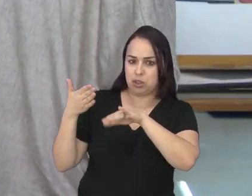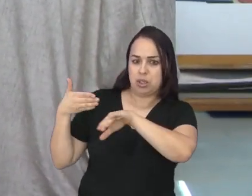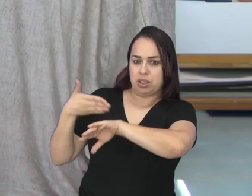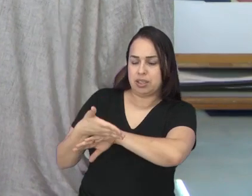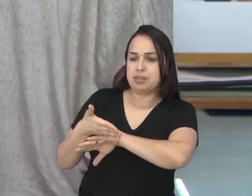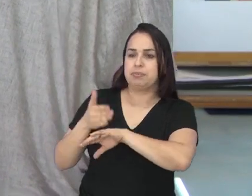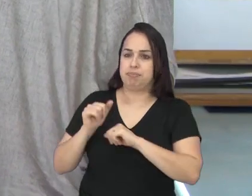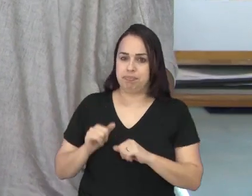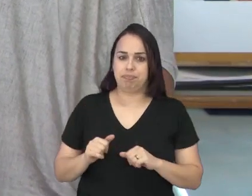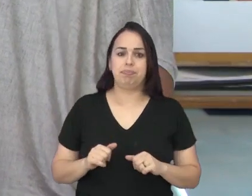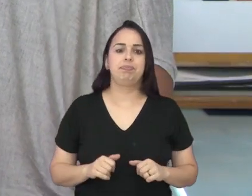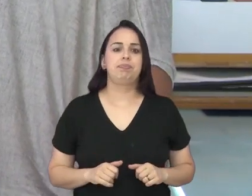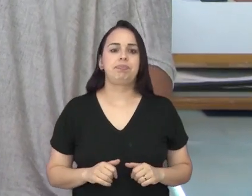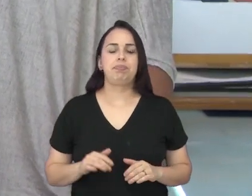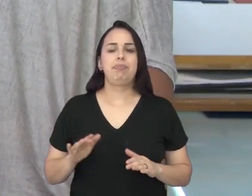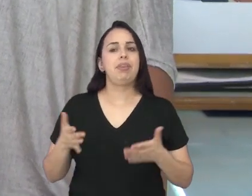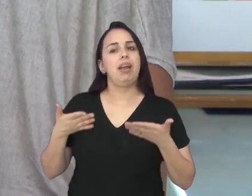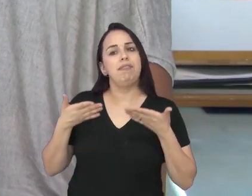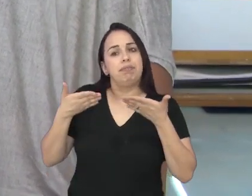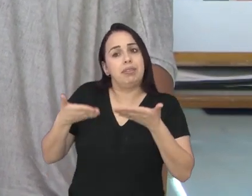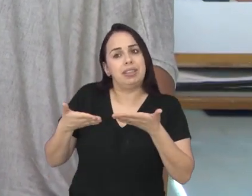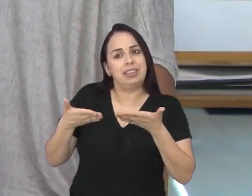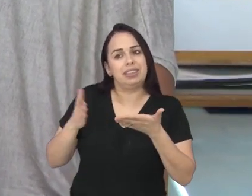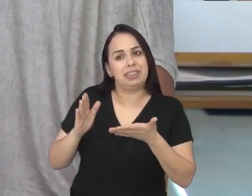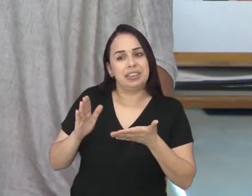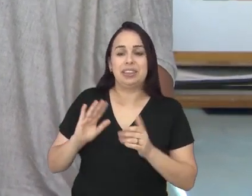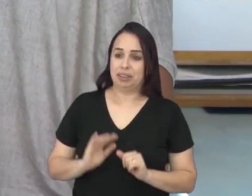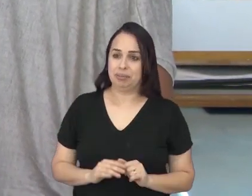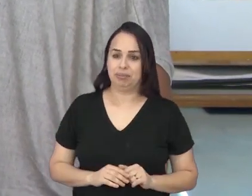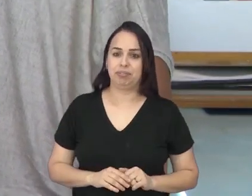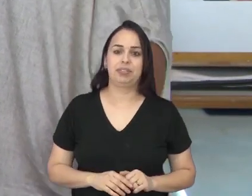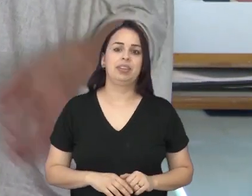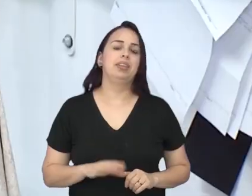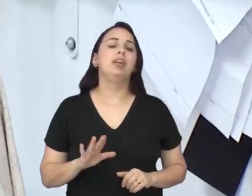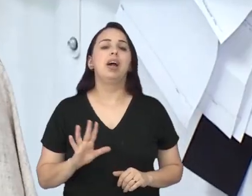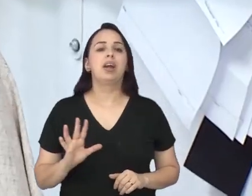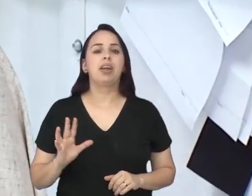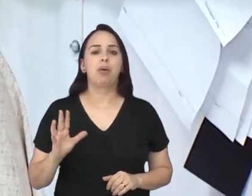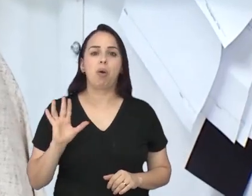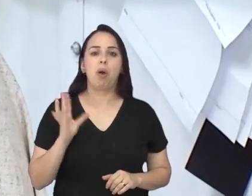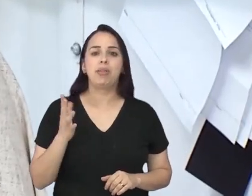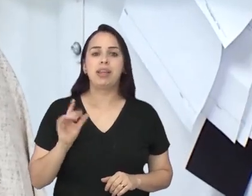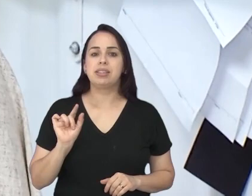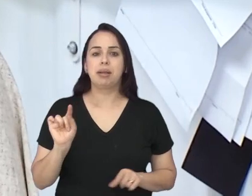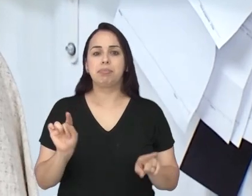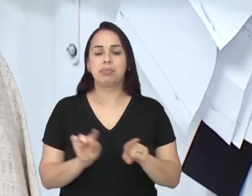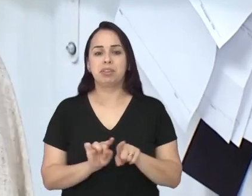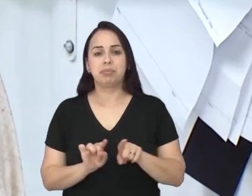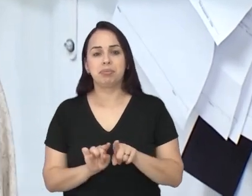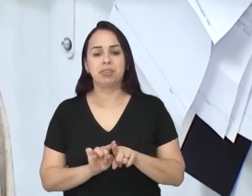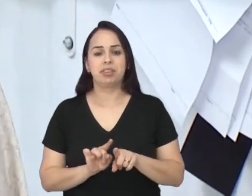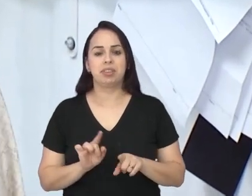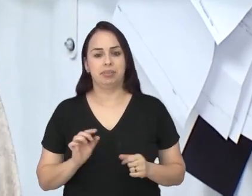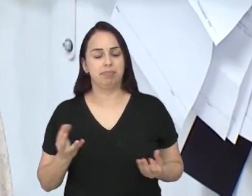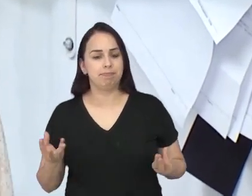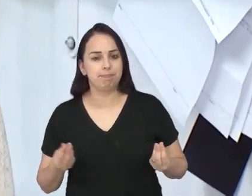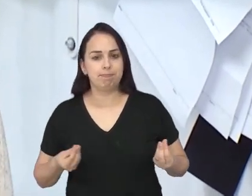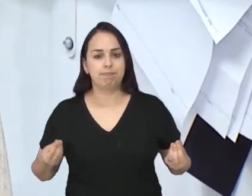quando está acontecendo. Exatamente. E vem visitar quando ela estiver acontecendo. O que acontece aqui também é que uma